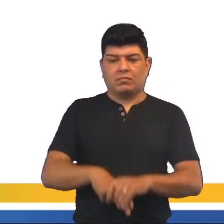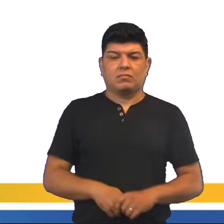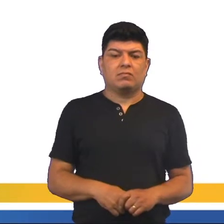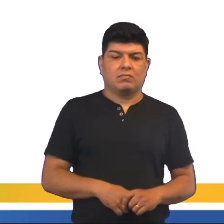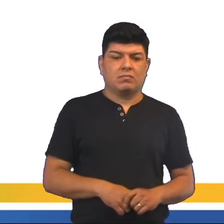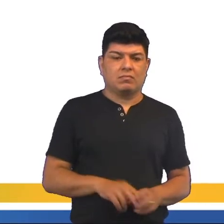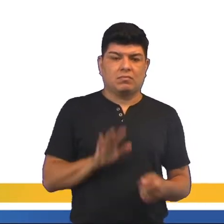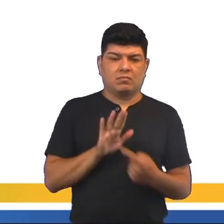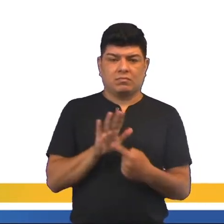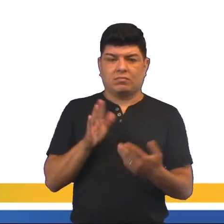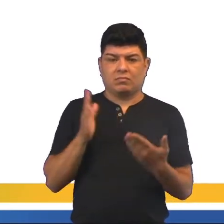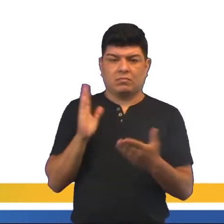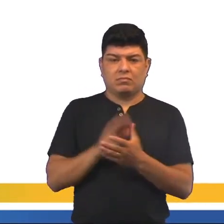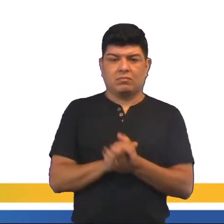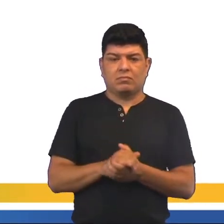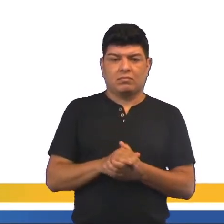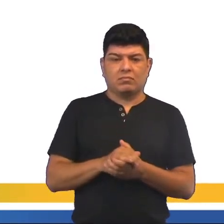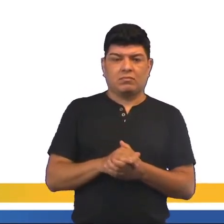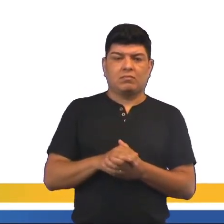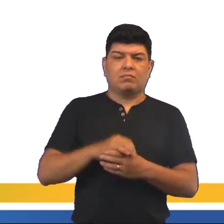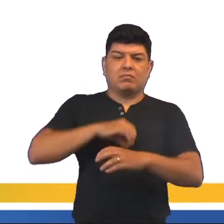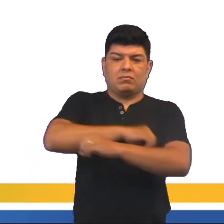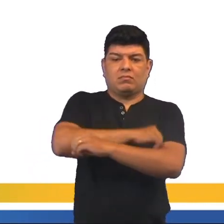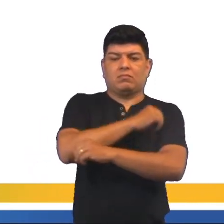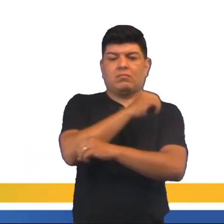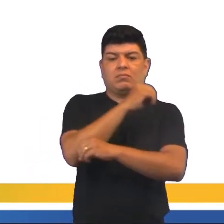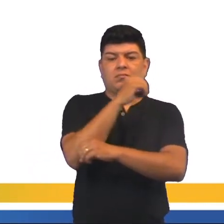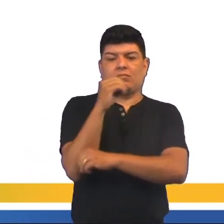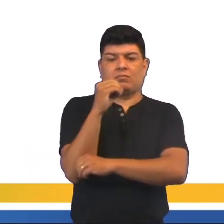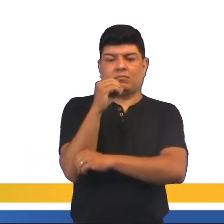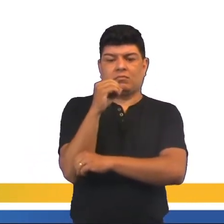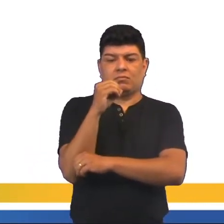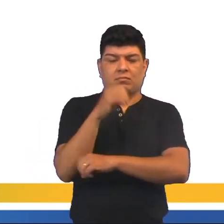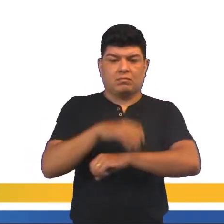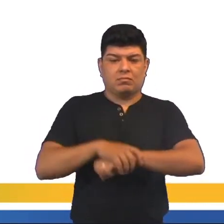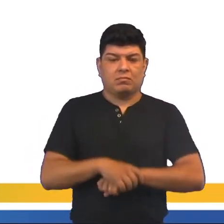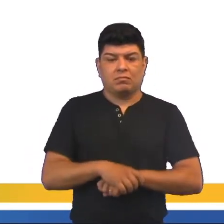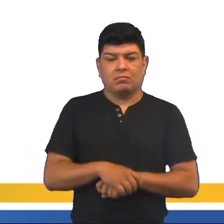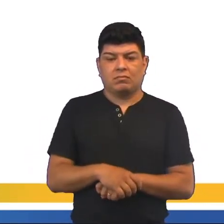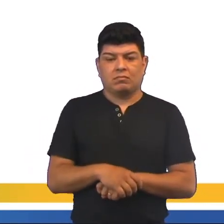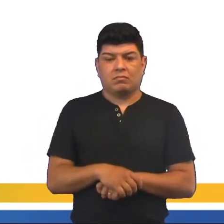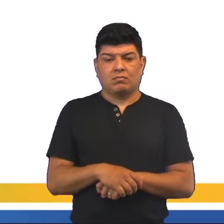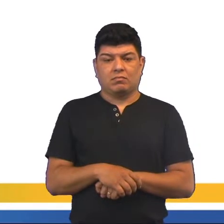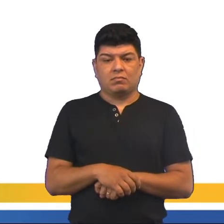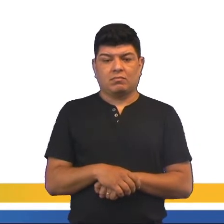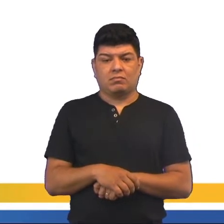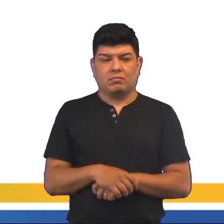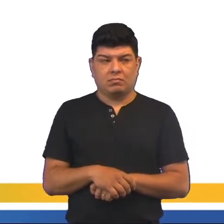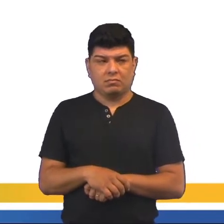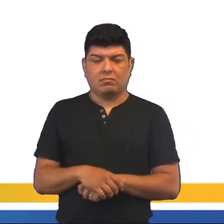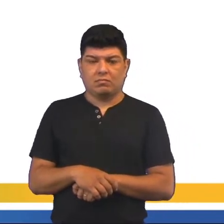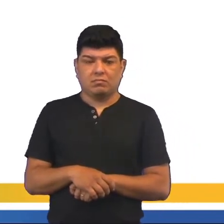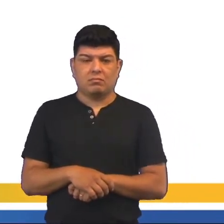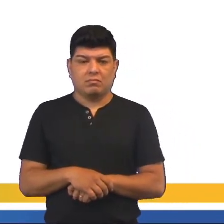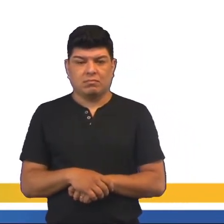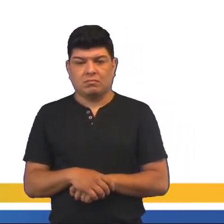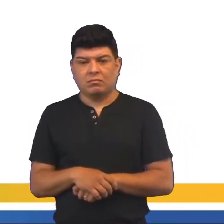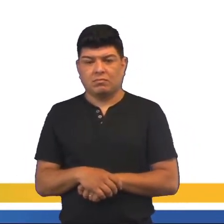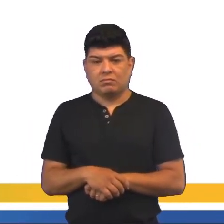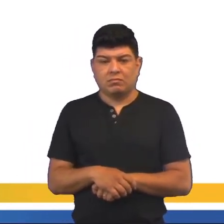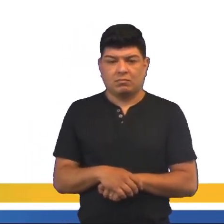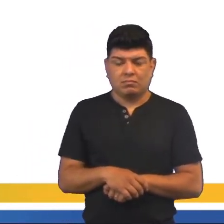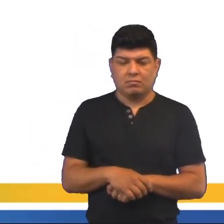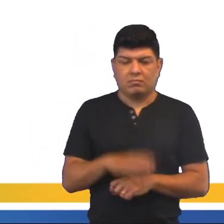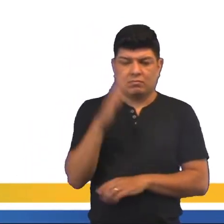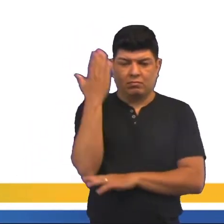Aí aparece aqui, ó. Ao amanhecer, por exemplo, a gente vê o seguinte, ó, a sombra do gnomo amanhecer,